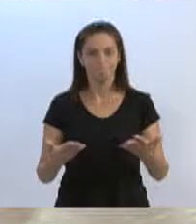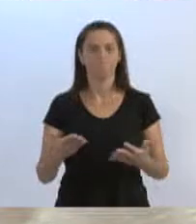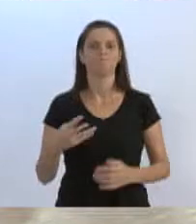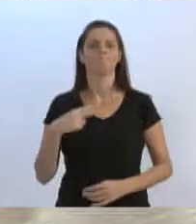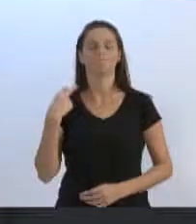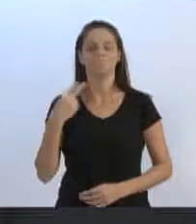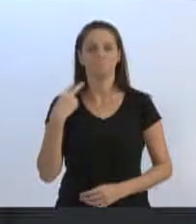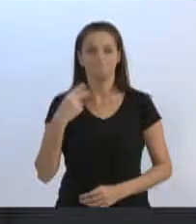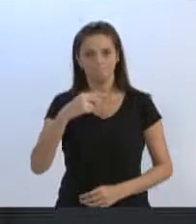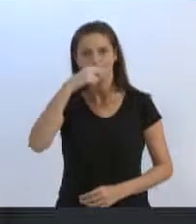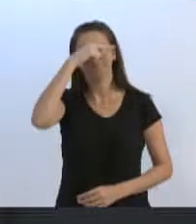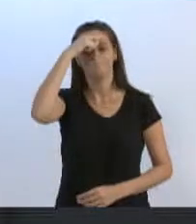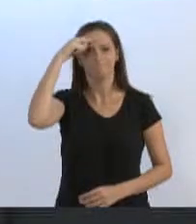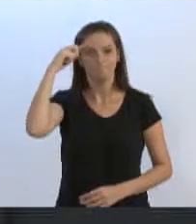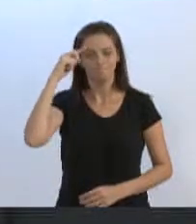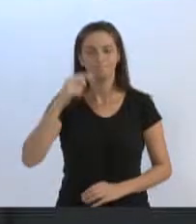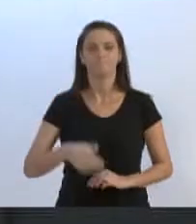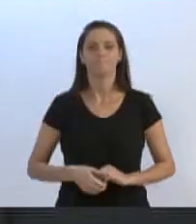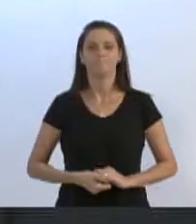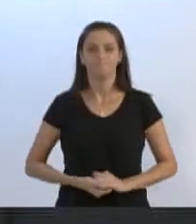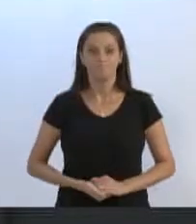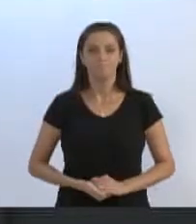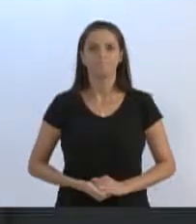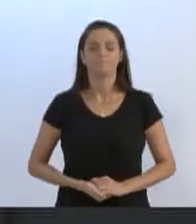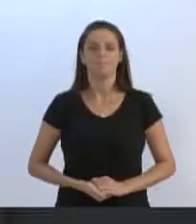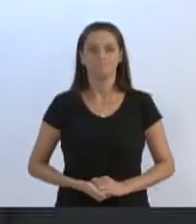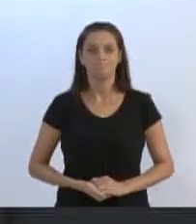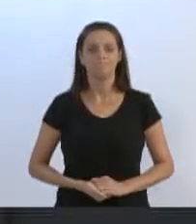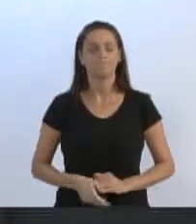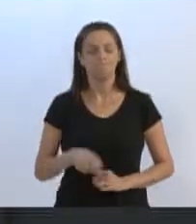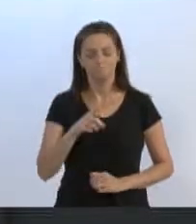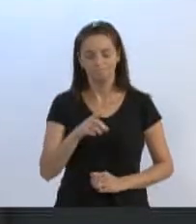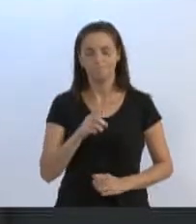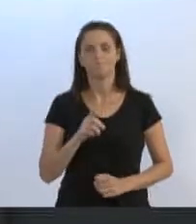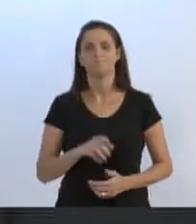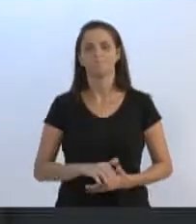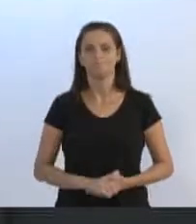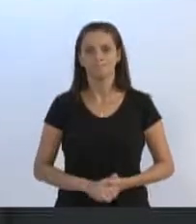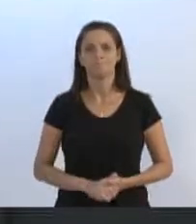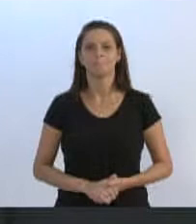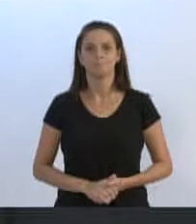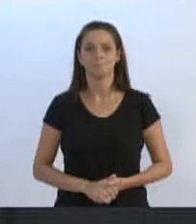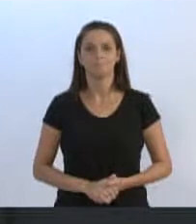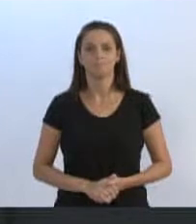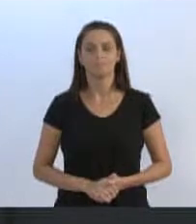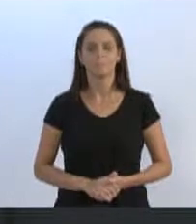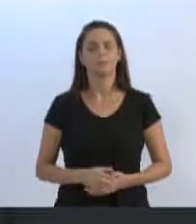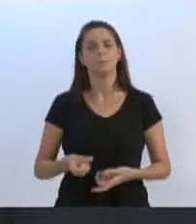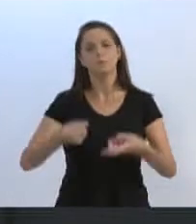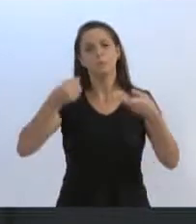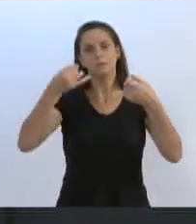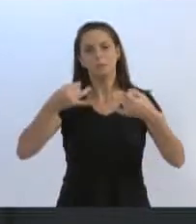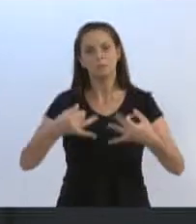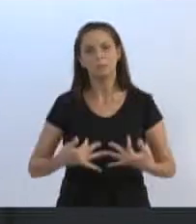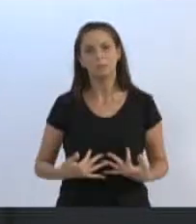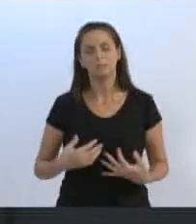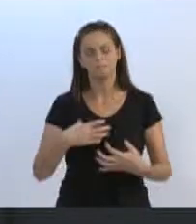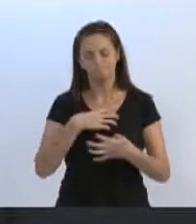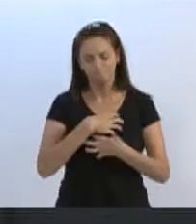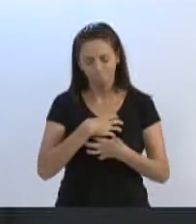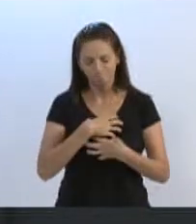marcos da rosa vossa excelência estava escorrendo sobre a dor